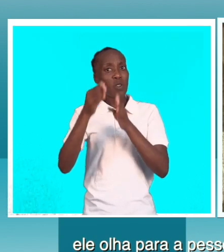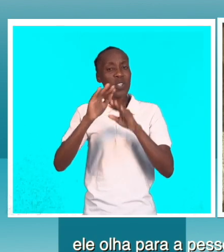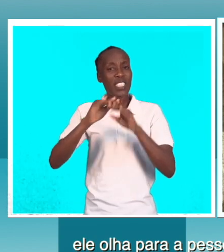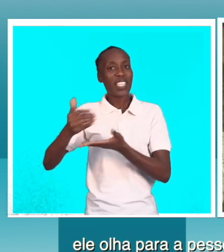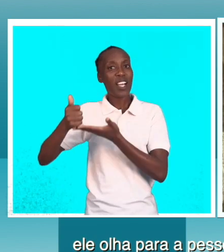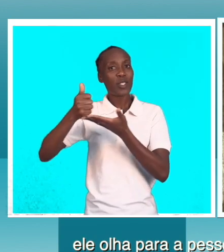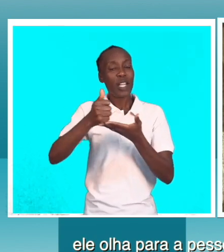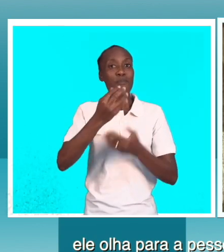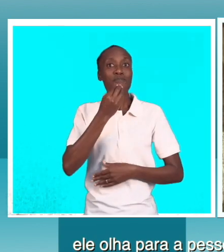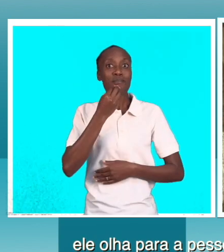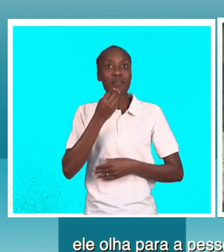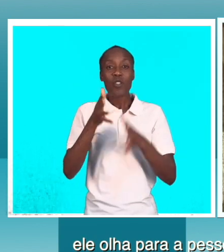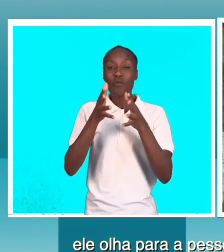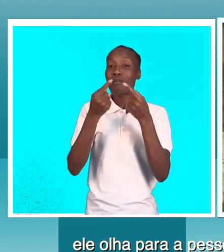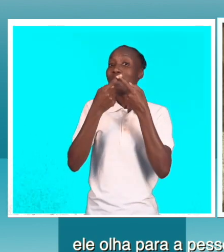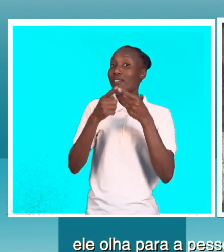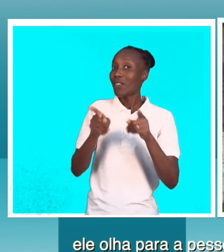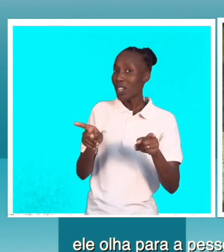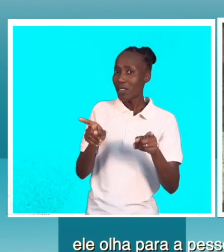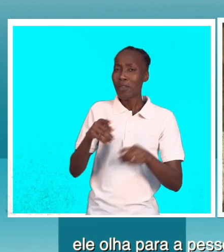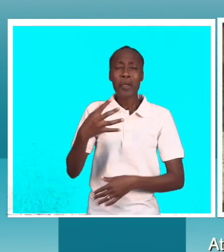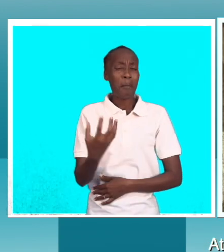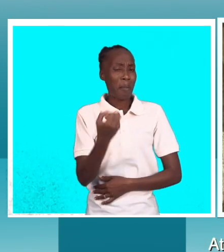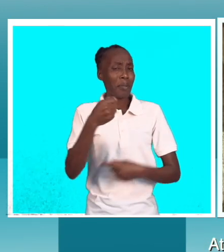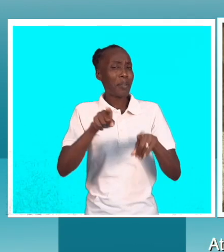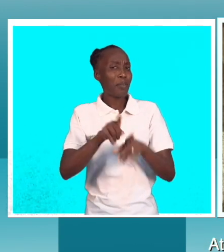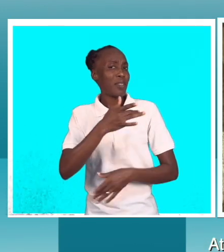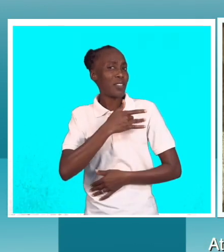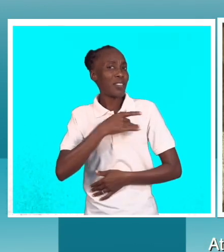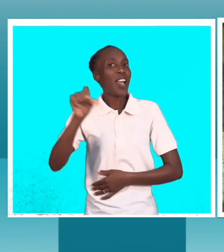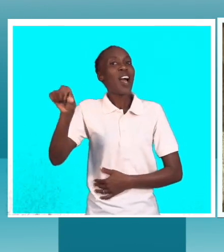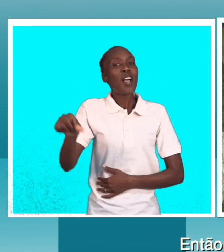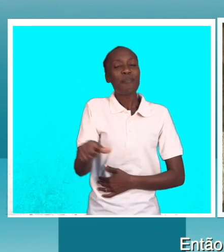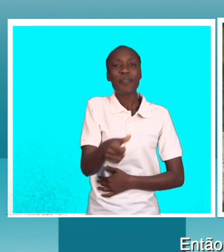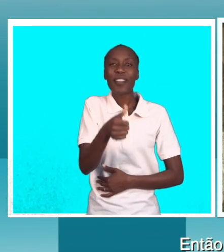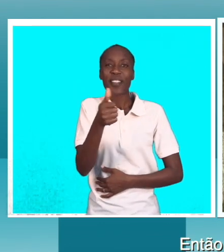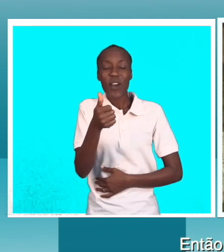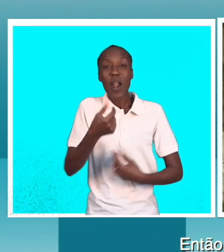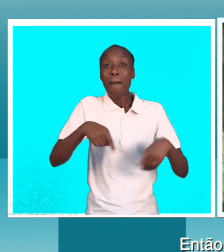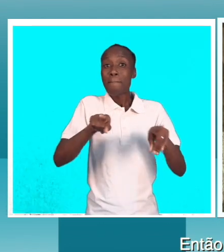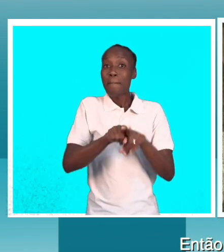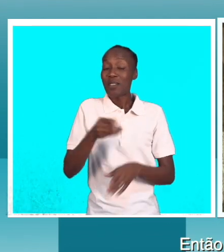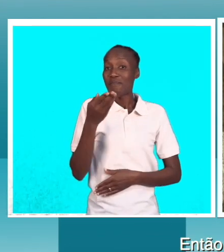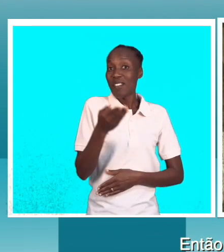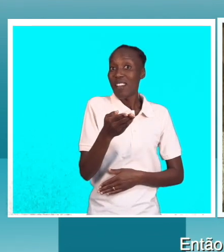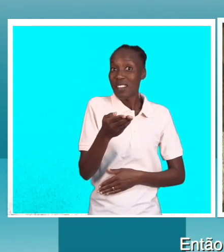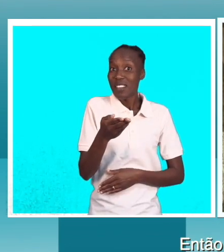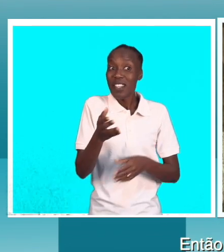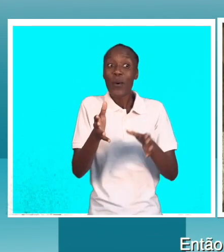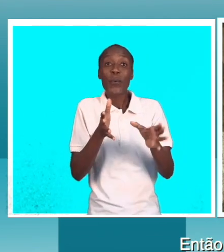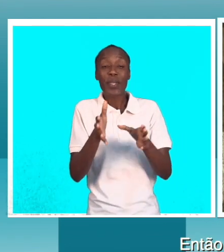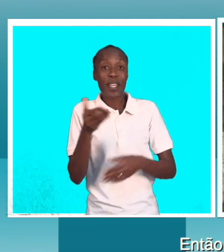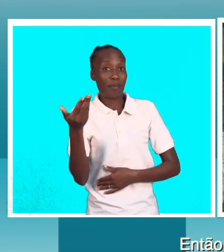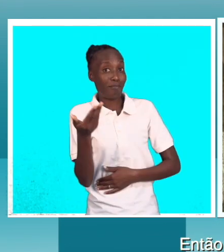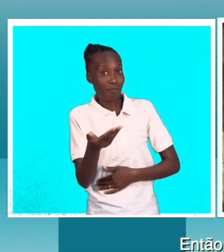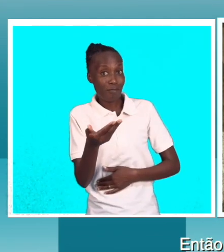a servir a comida de forma diferente. Até pode se sentir melhor. Então, mesmo esse cuidado, só o fator de